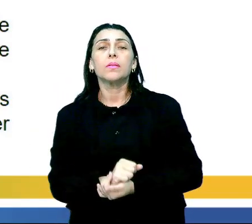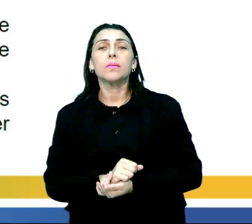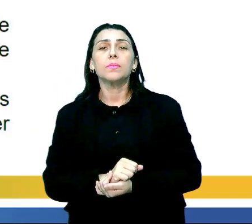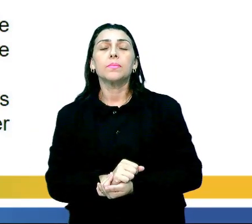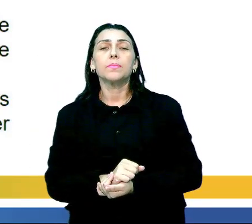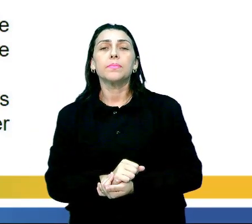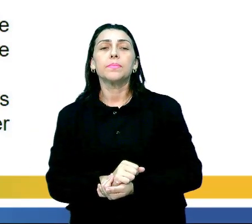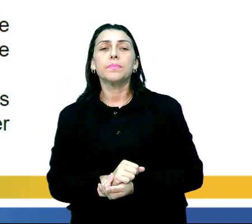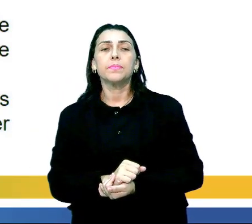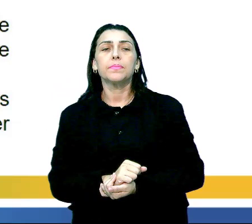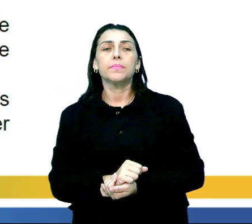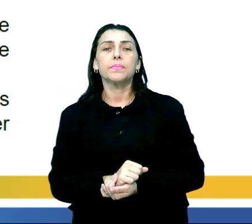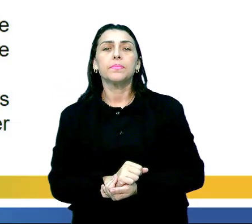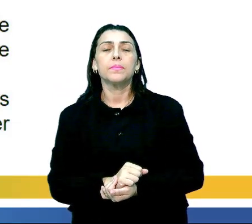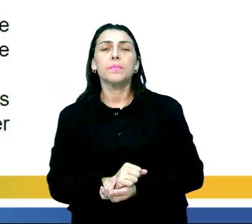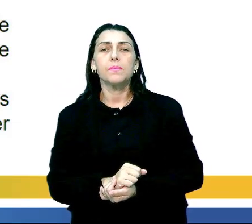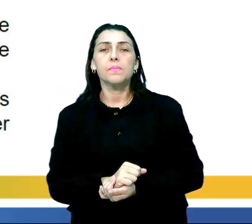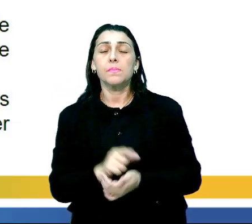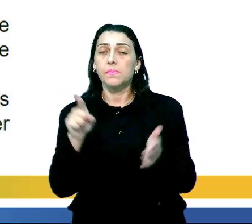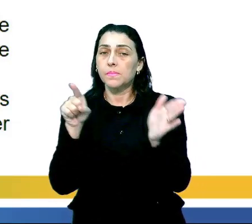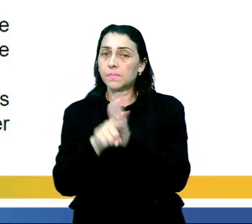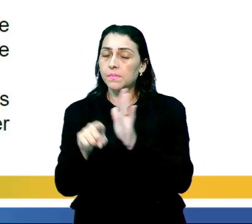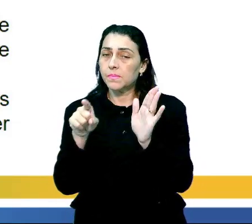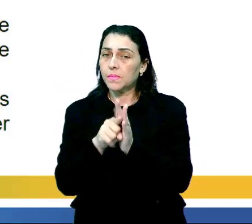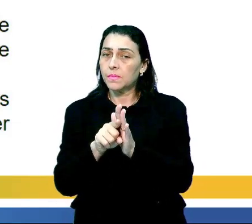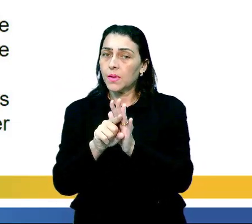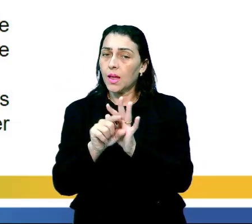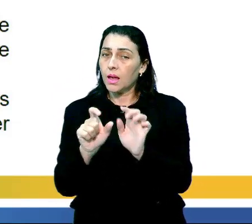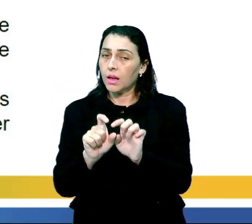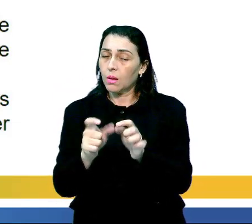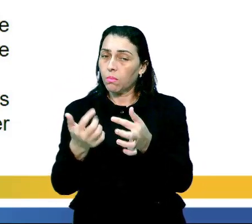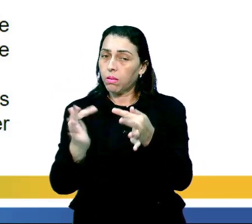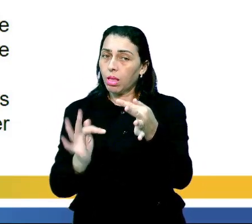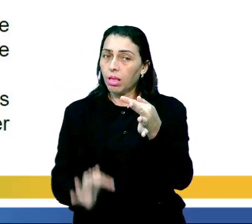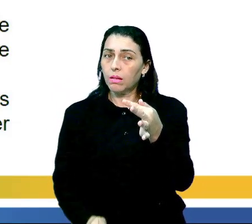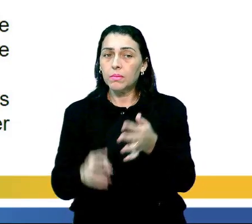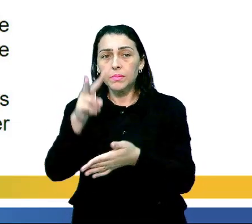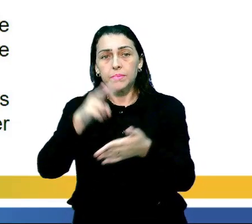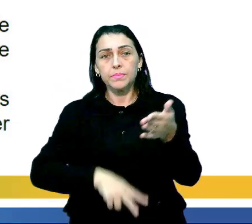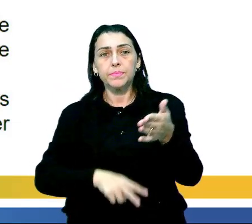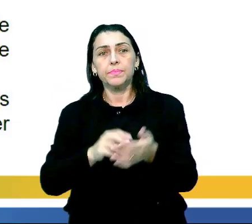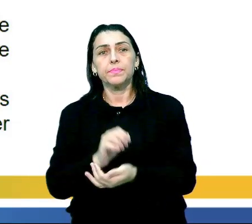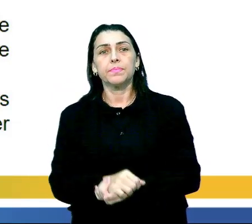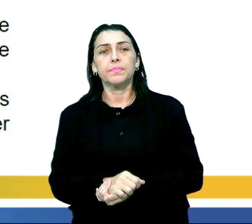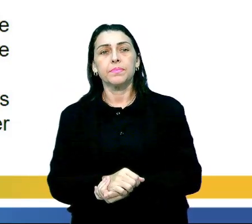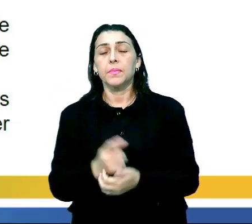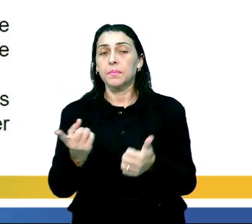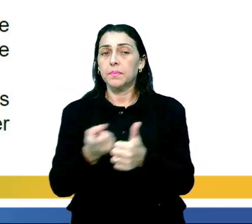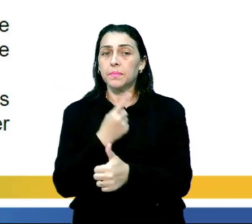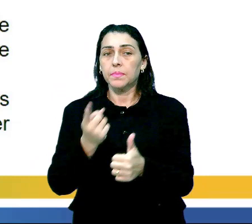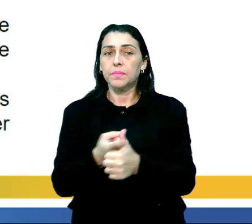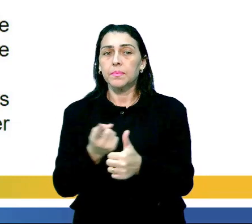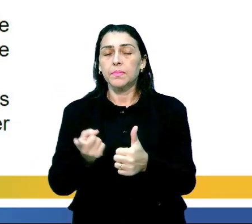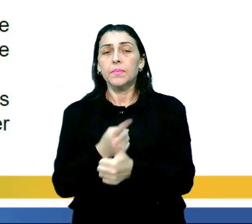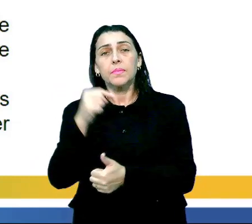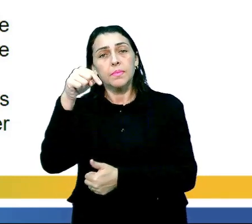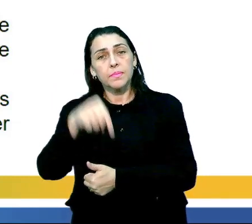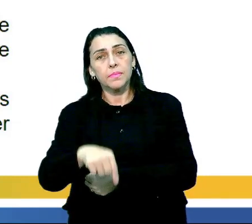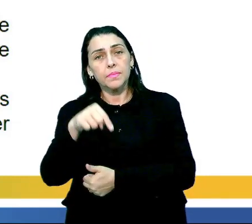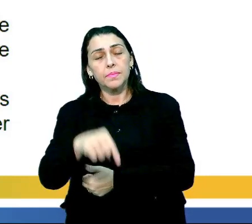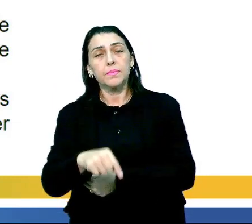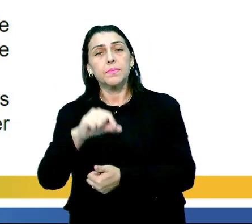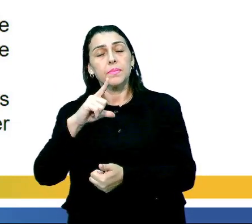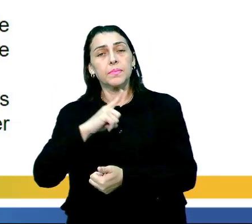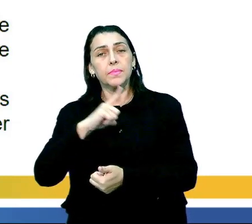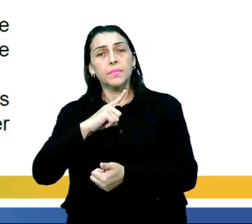73. Bem, essa questão, como eu disse, é um pouco extensa. Vamos à leitura dela? Primeiro, aqui a gente